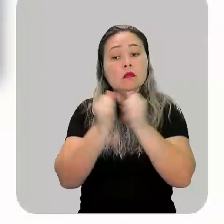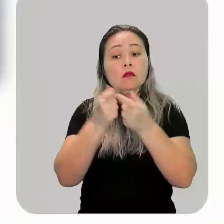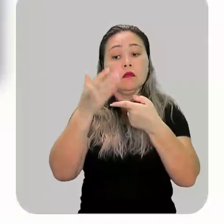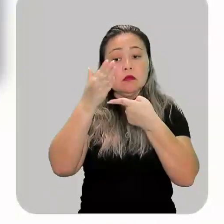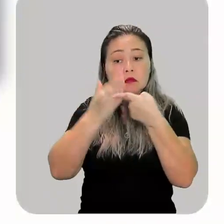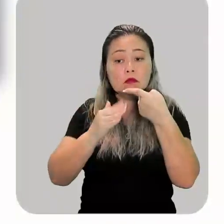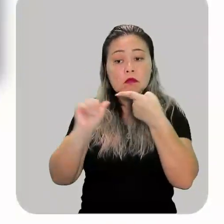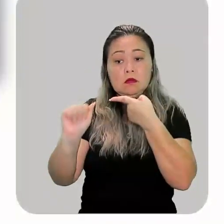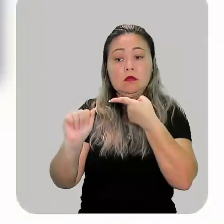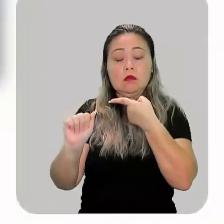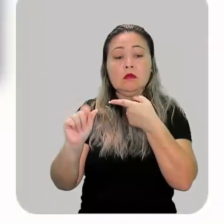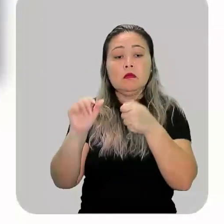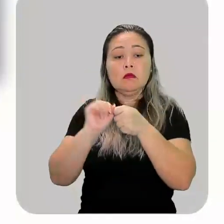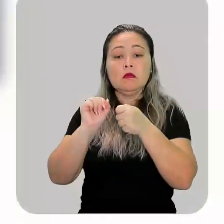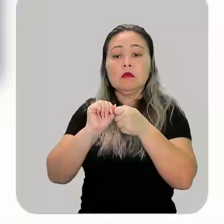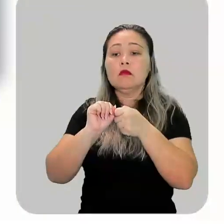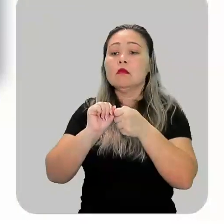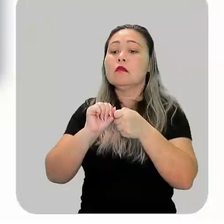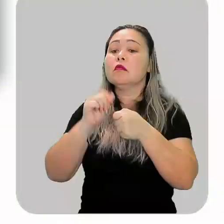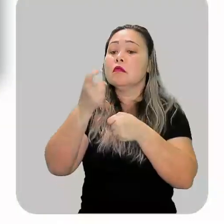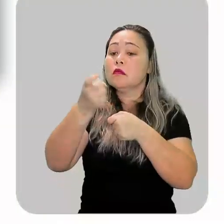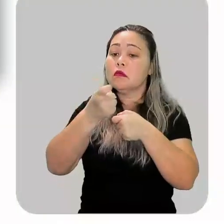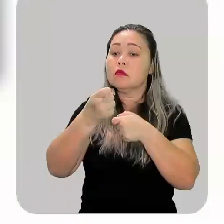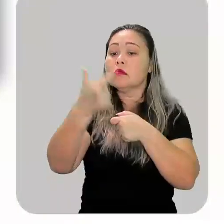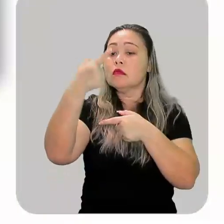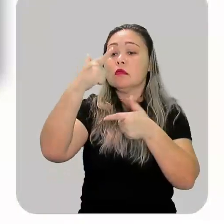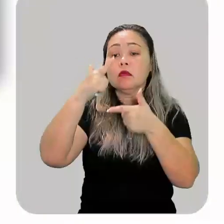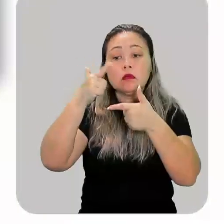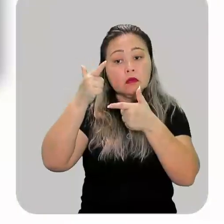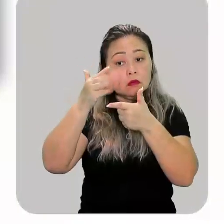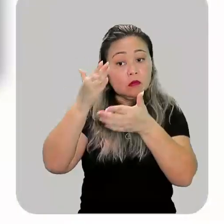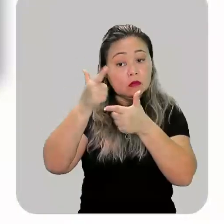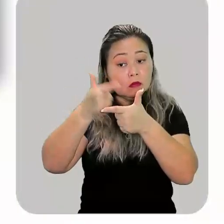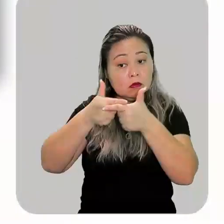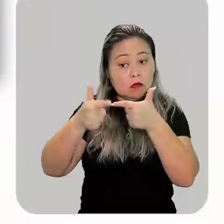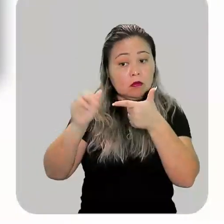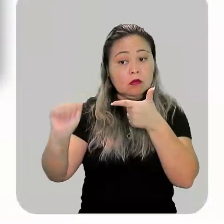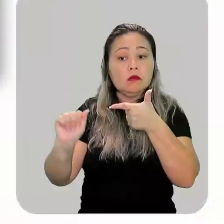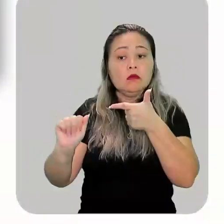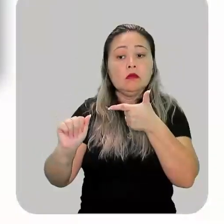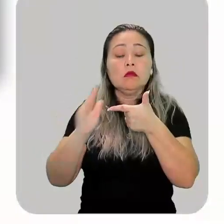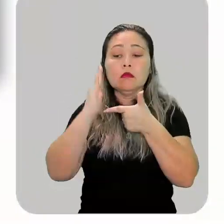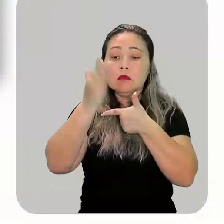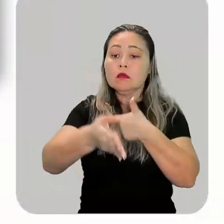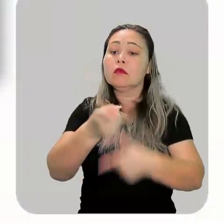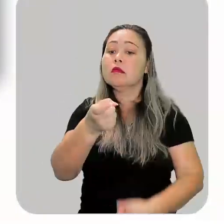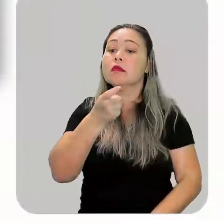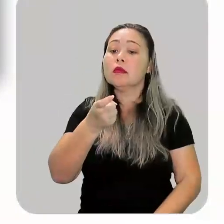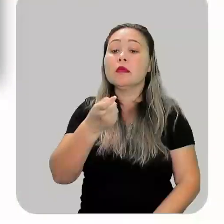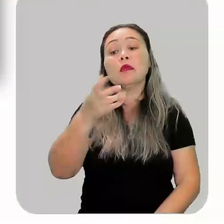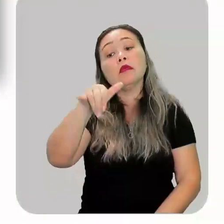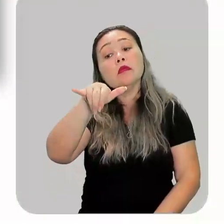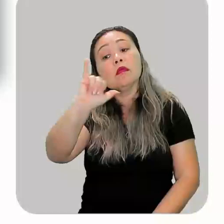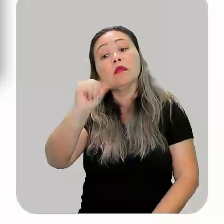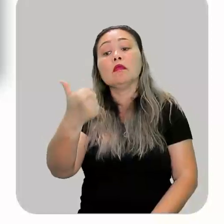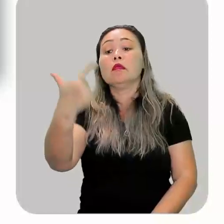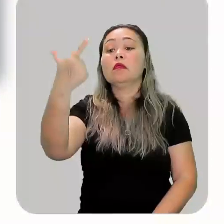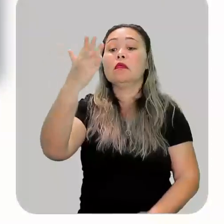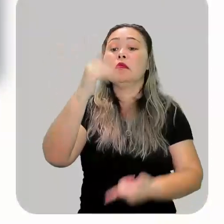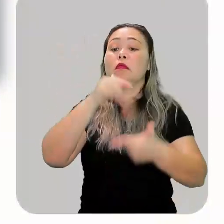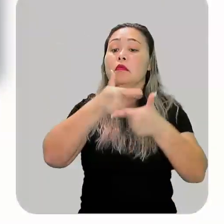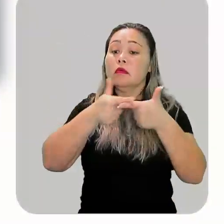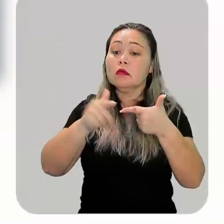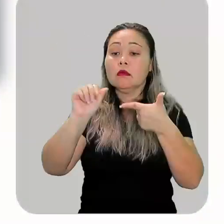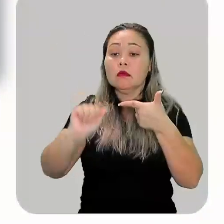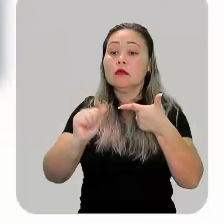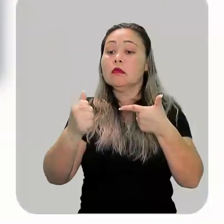dividido por A. Então, x² dividido por A. Então, o eixo maior está no eixo x. Se for y²